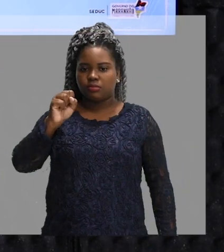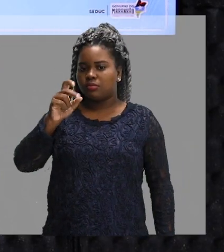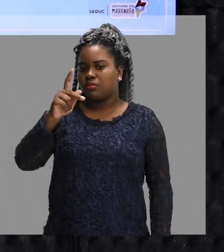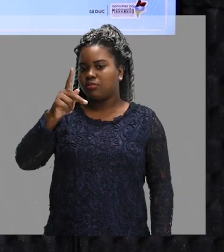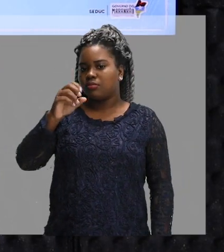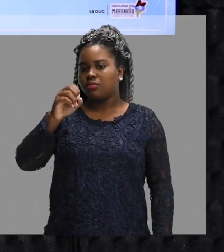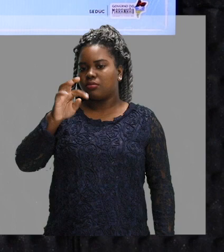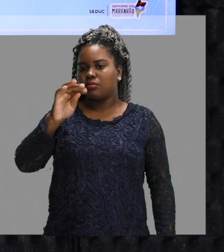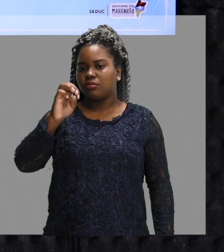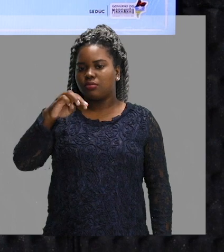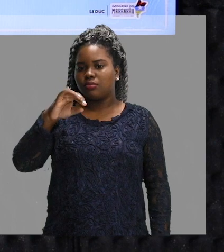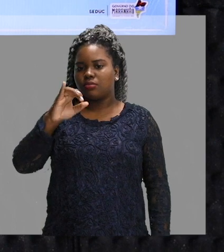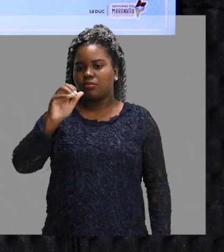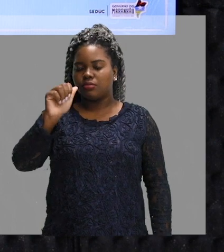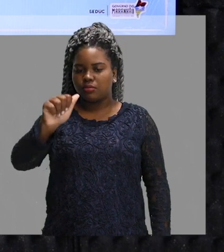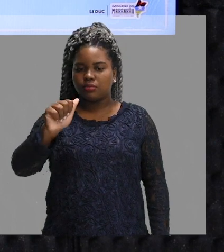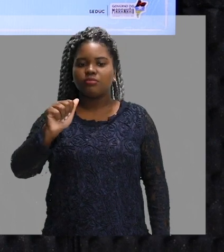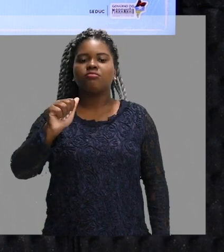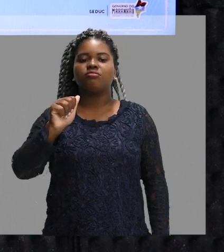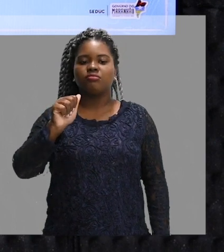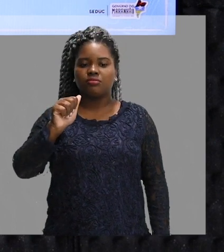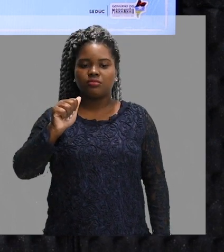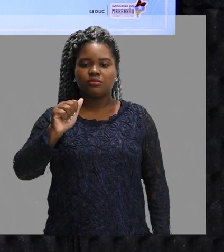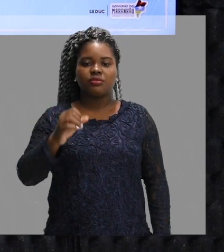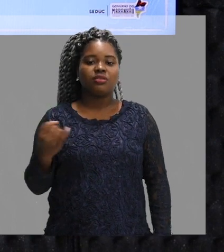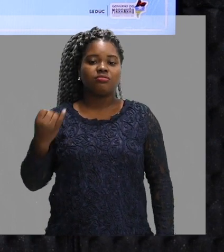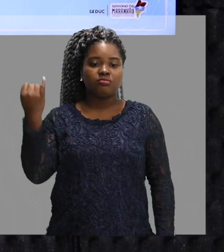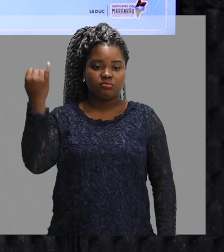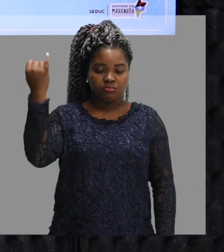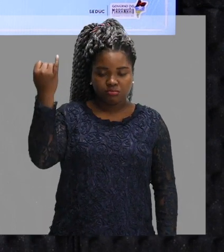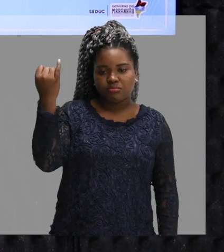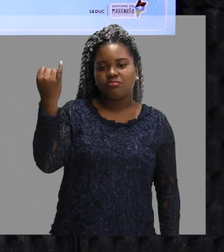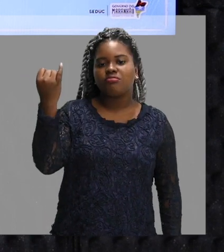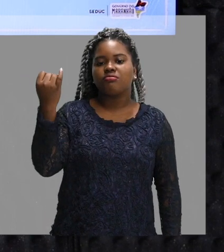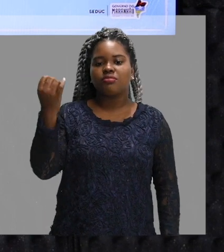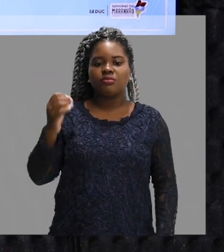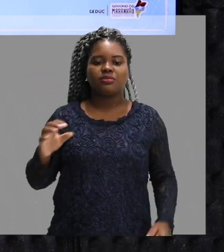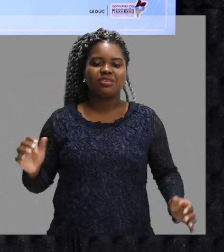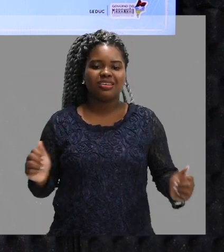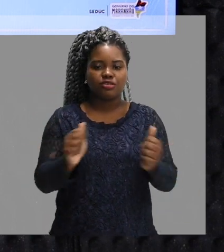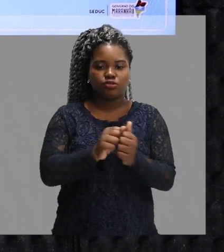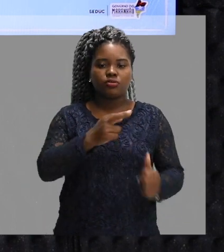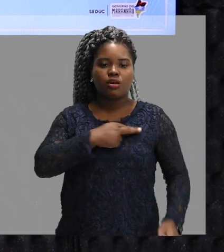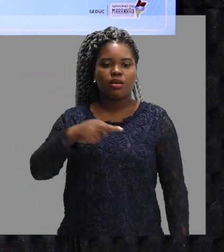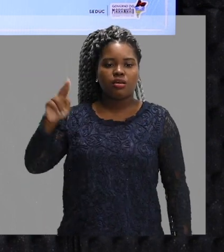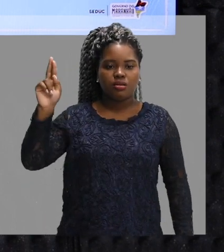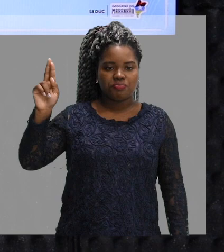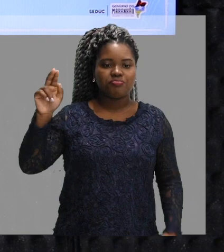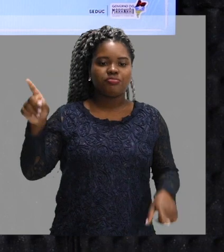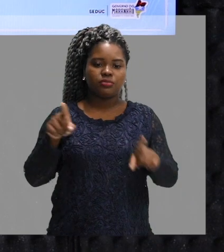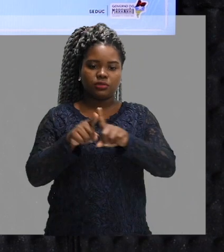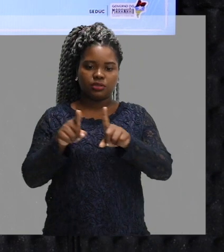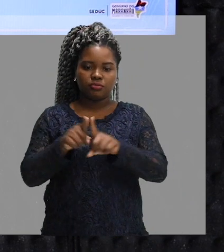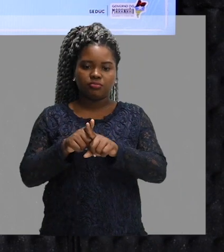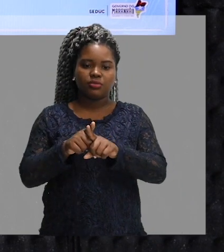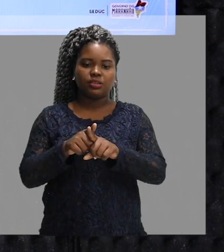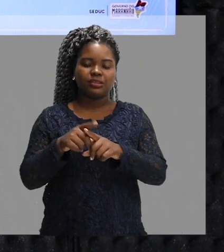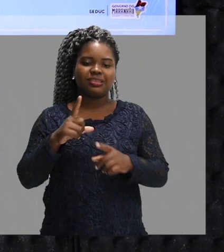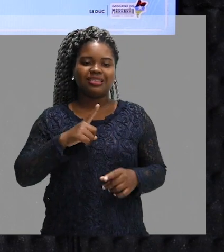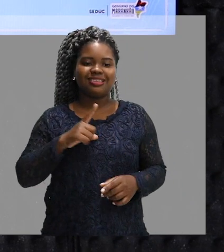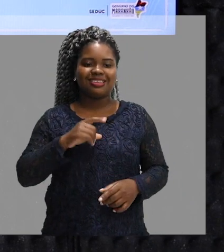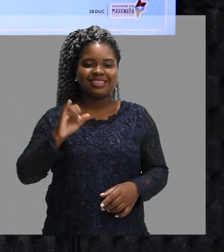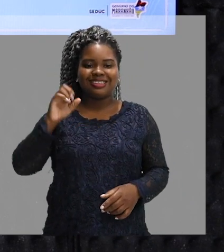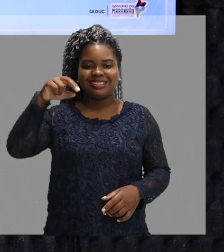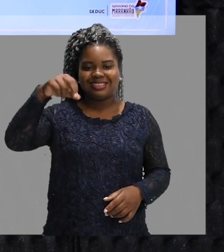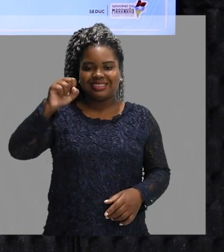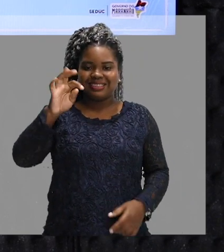mais discreta, mas não quer dizer que é menos importante. E ela tinha um apelo religioso muito forte. O portão de Istar, né,